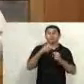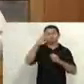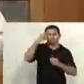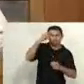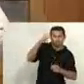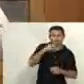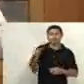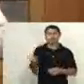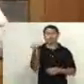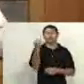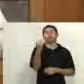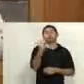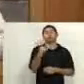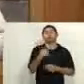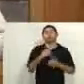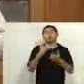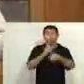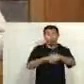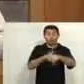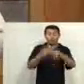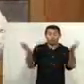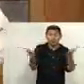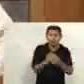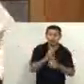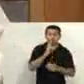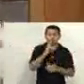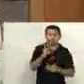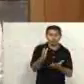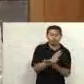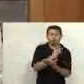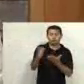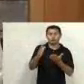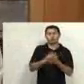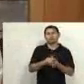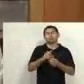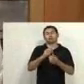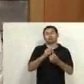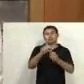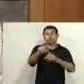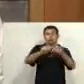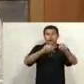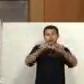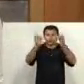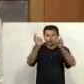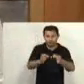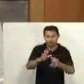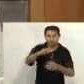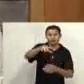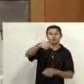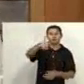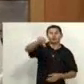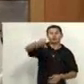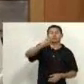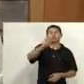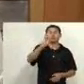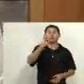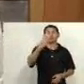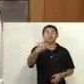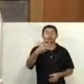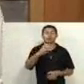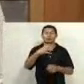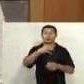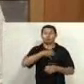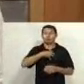tá? E a partir desse momento eu estarei respondendo algumas delas que foram selecionadas. Né? Às 19h52, Feira de Santana,